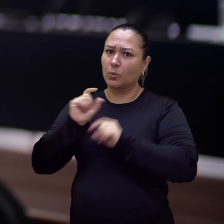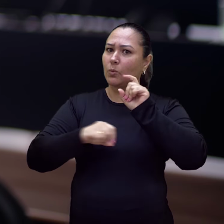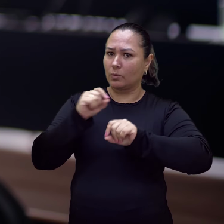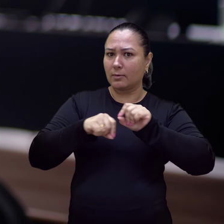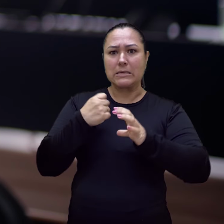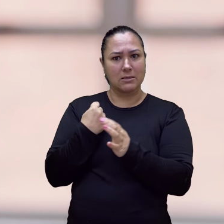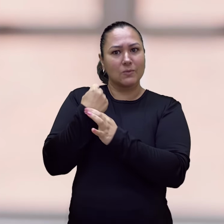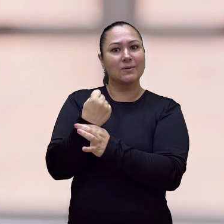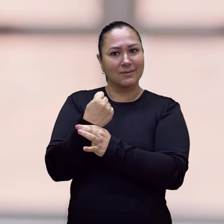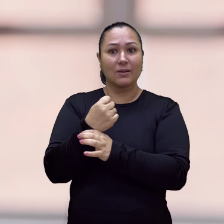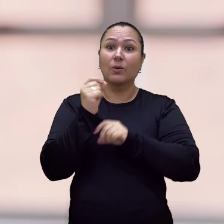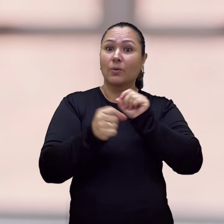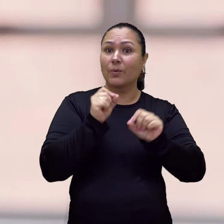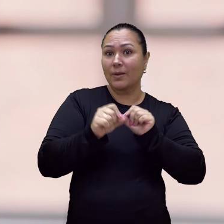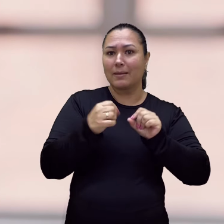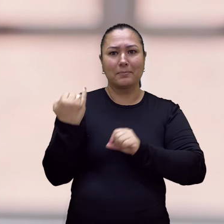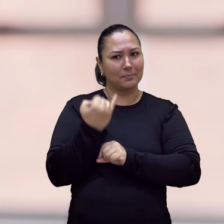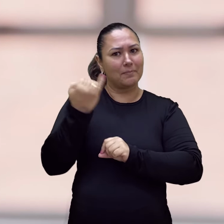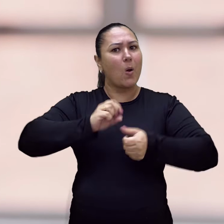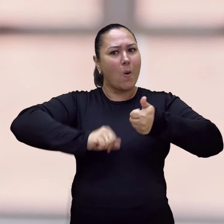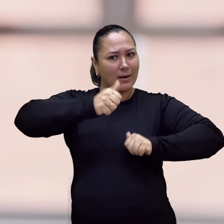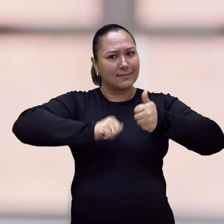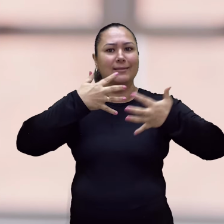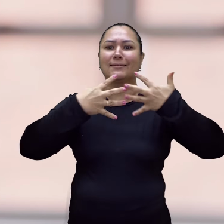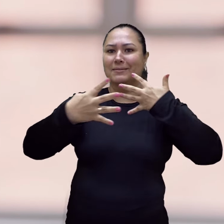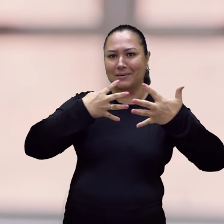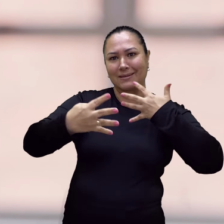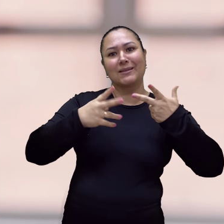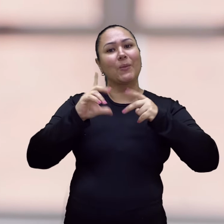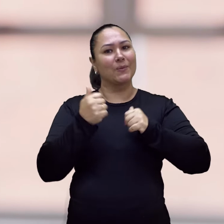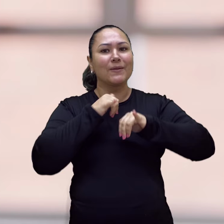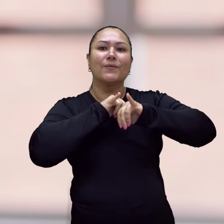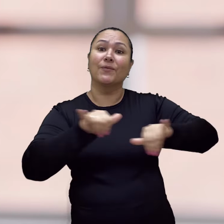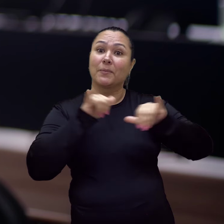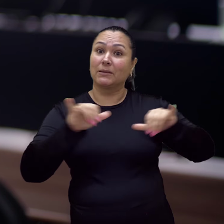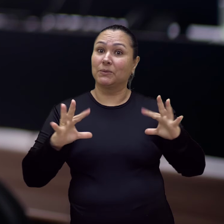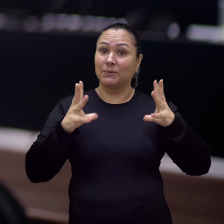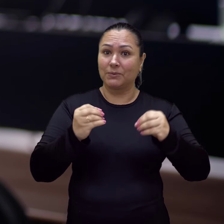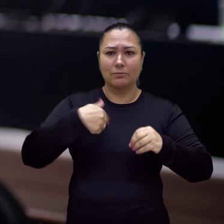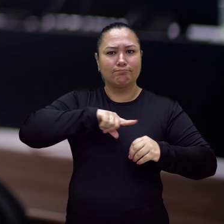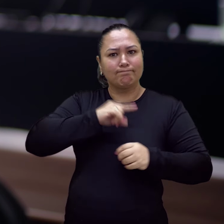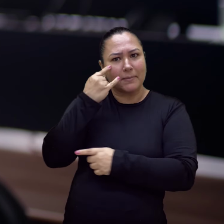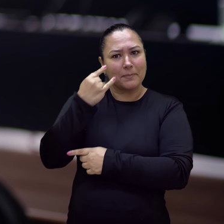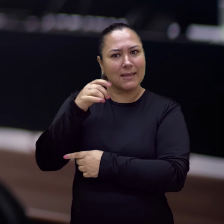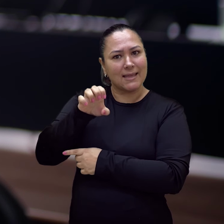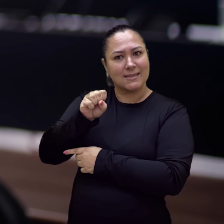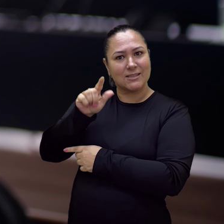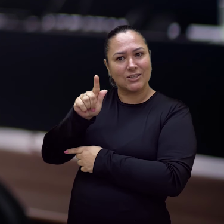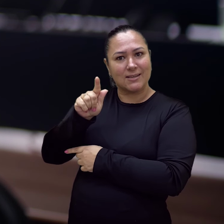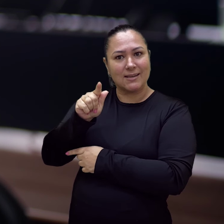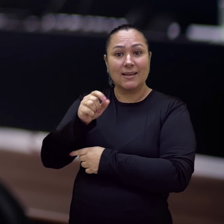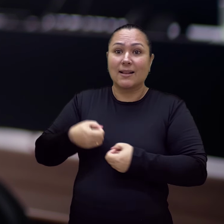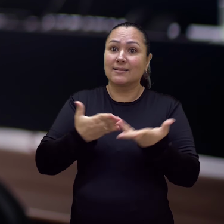asseguração independente, ampliando ainda mais a qualidade e transparência de nossas informações. Nossa ambição ESG,